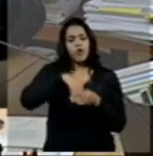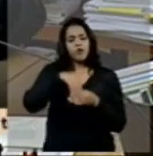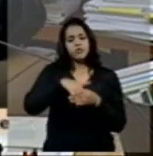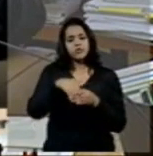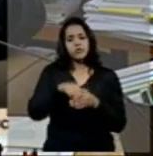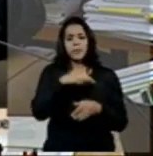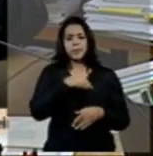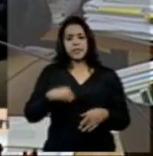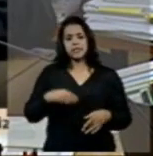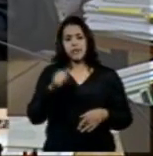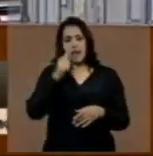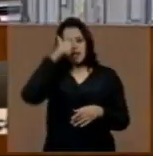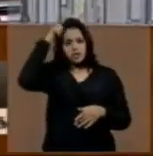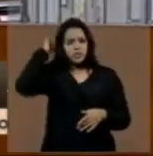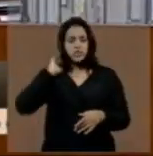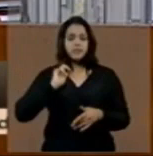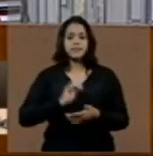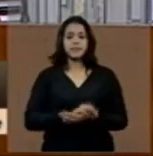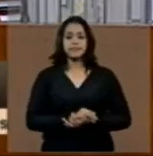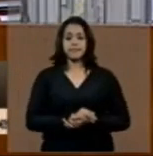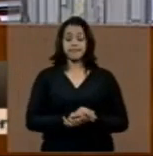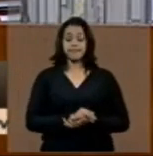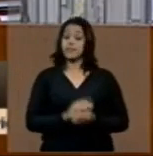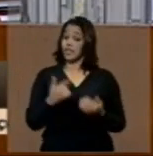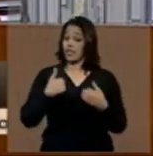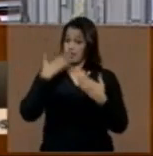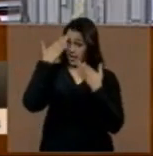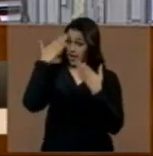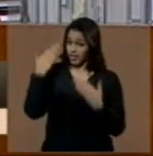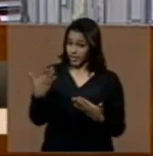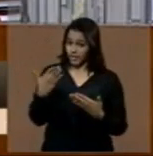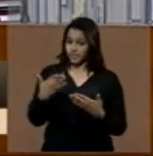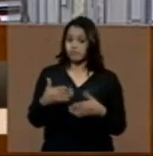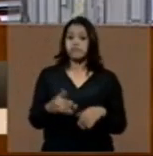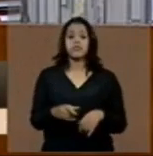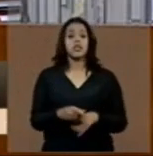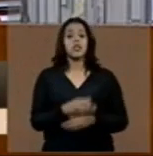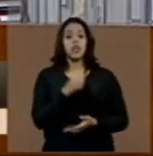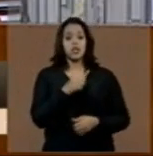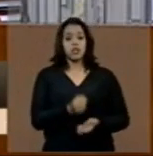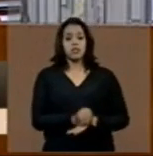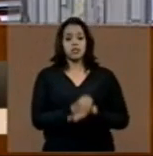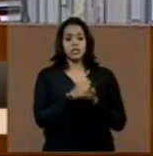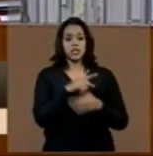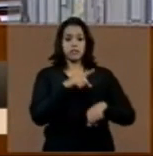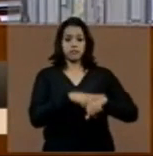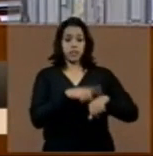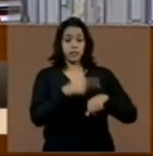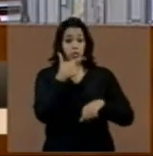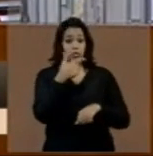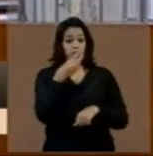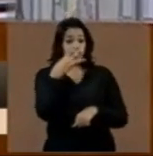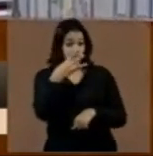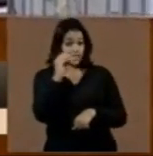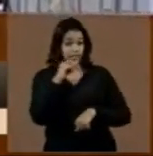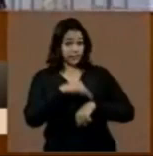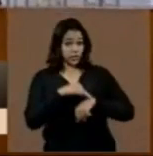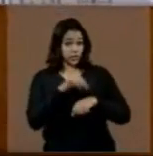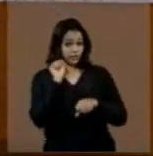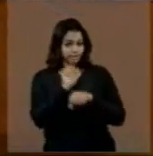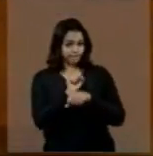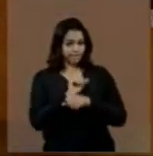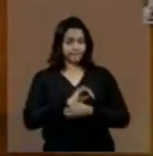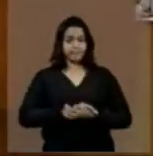ministro Alexandre de Moraes. Pois não, agradeço a Vossa Excelência, suspendo a sessão pelo período regimental, 30 minutos.